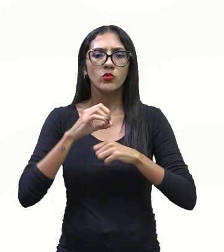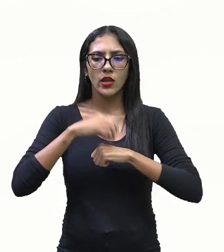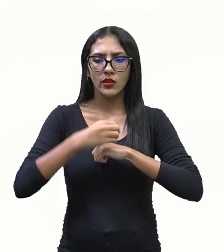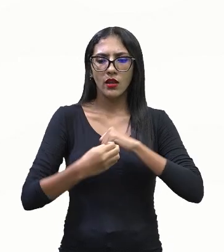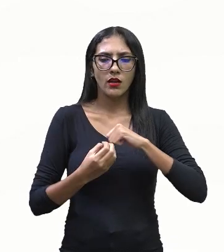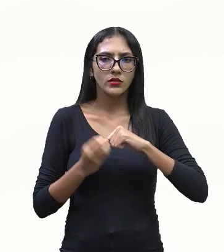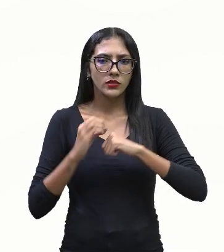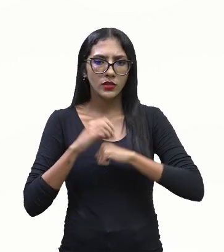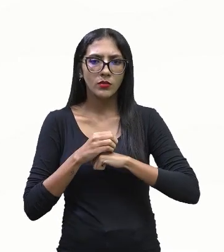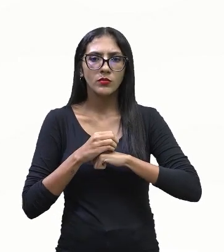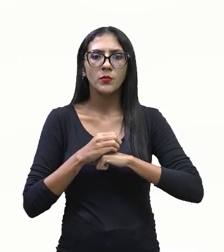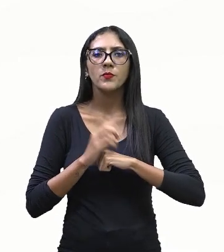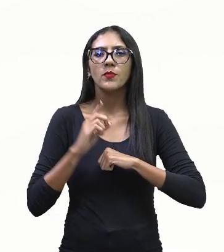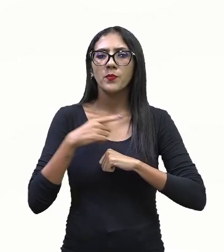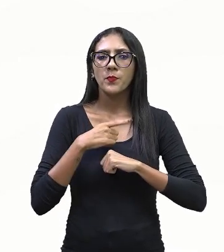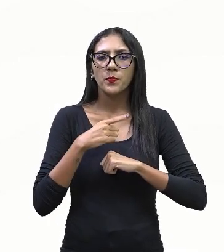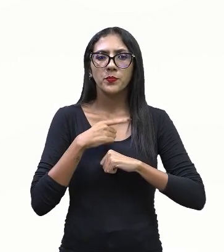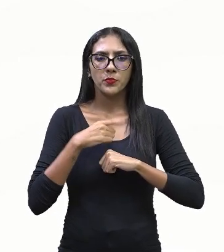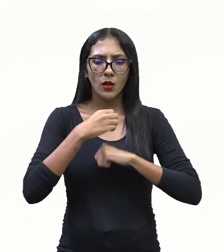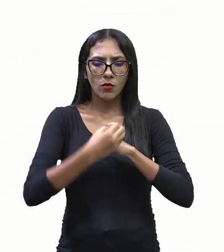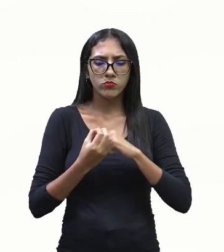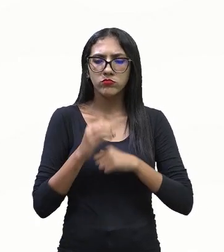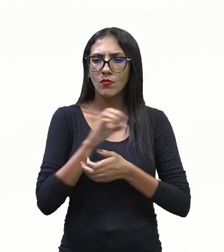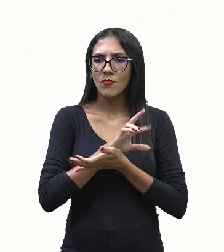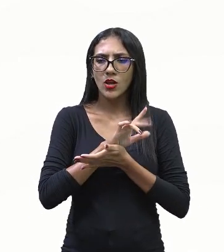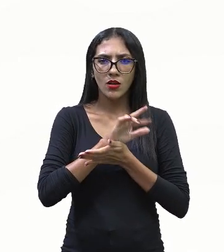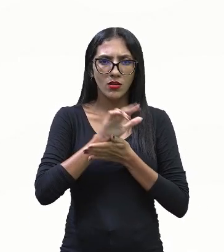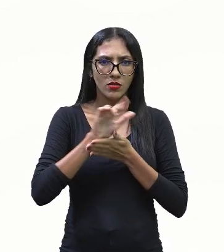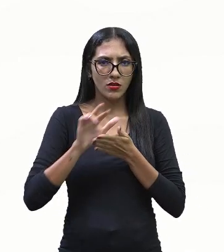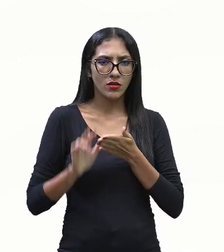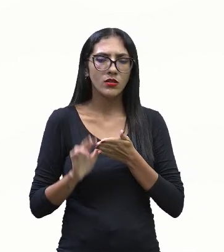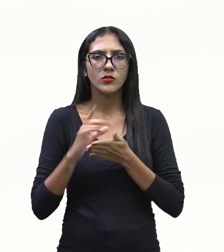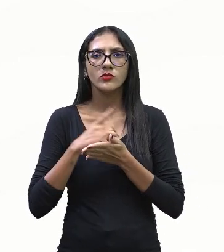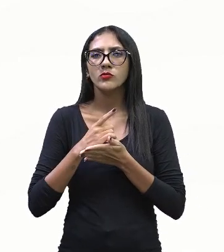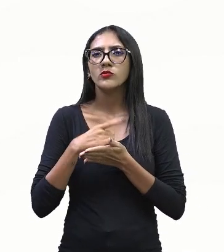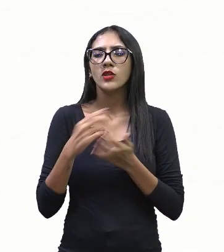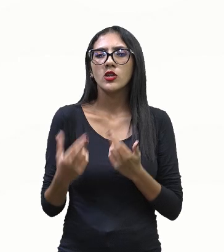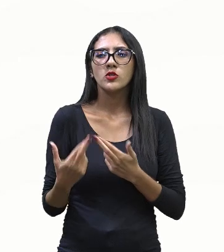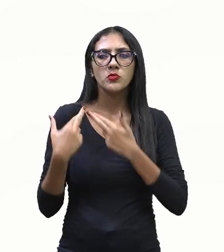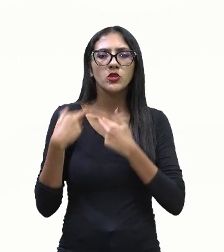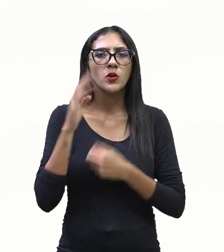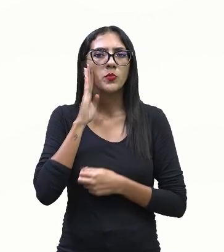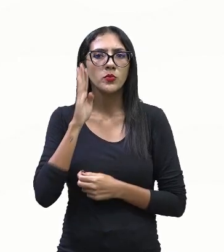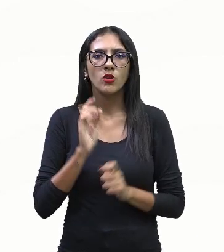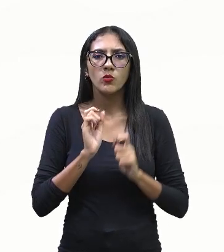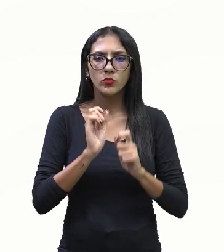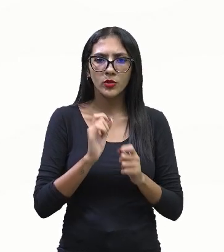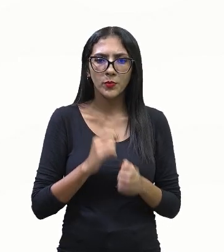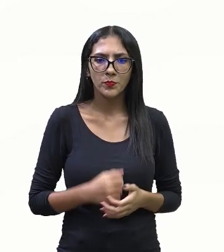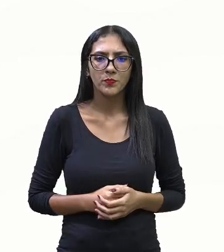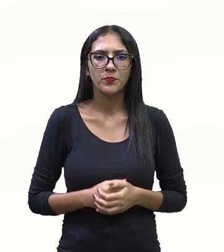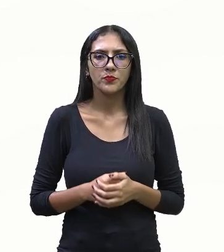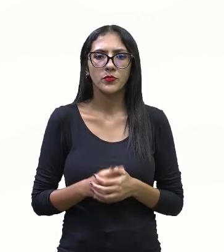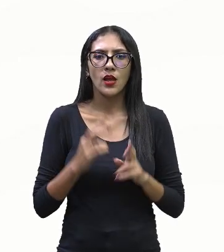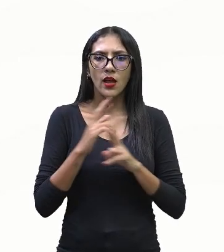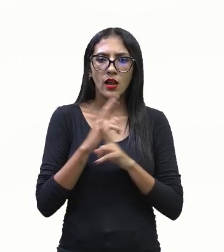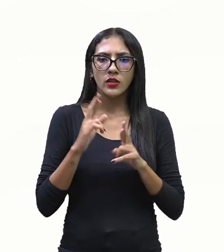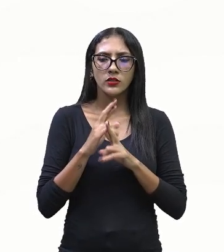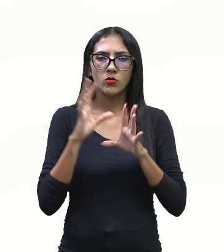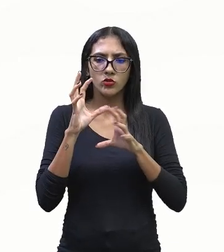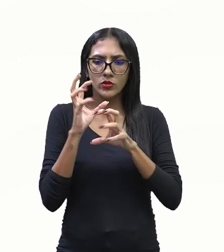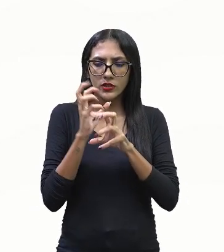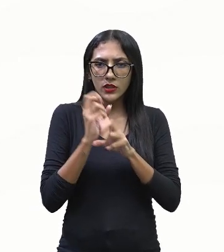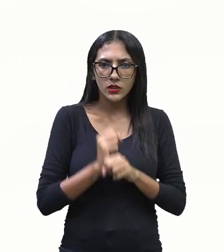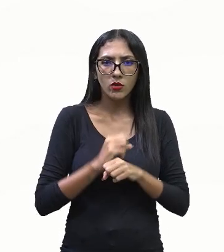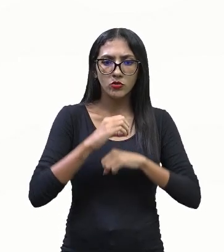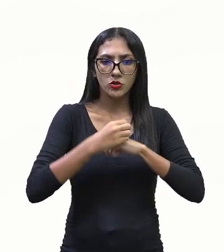né? Processo realizado por vários organismos responsável pela oxidação de moléculas e